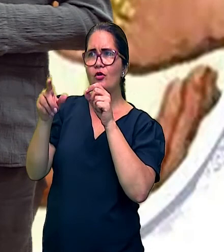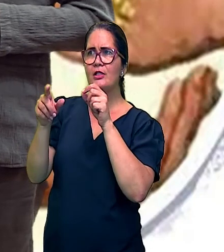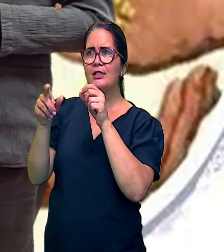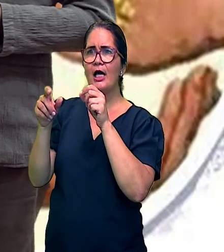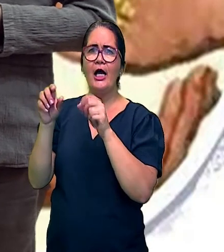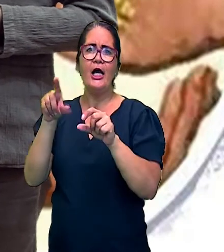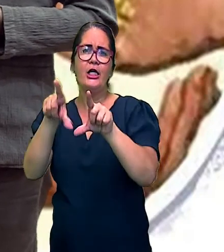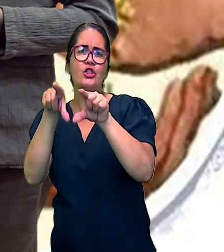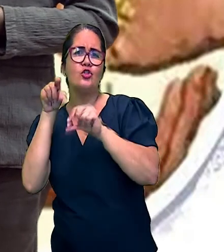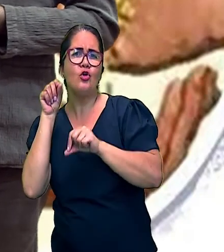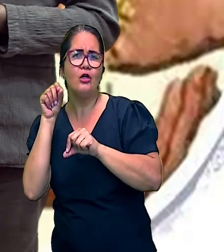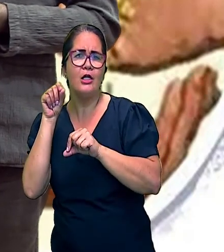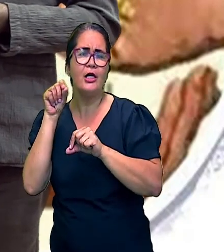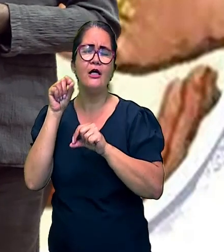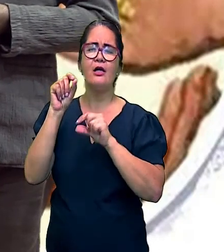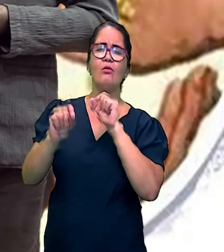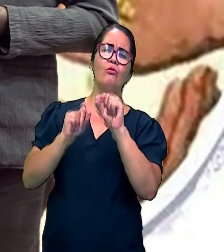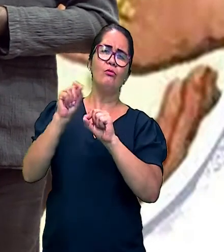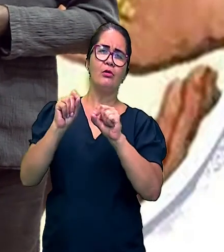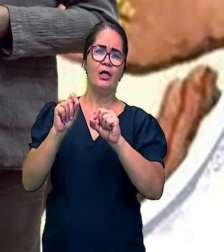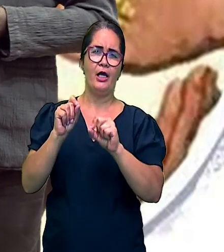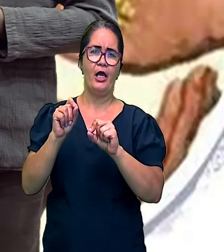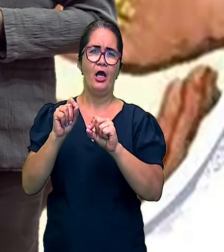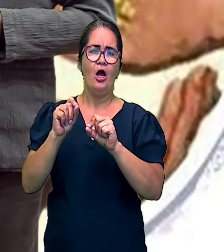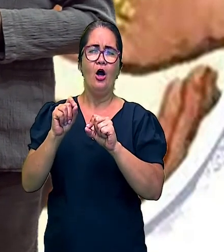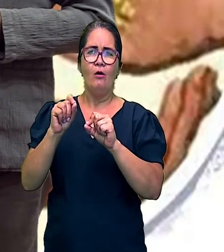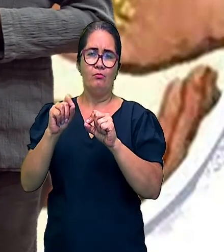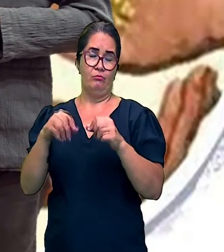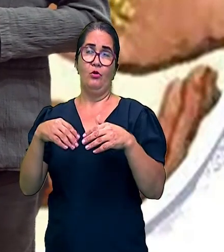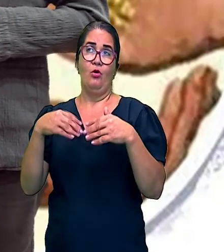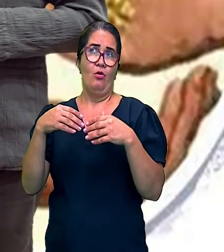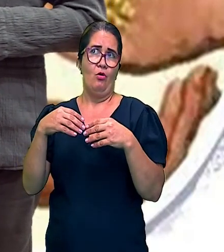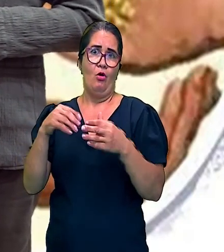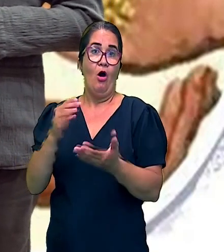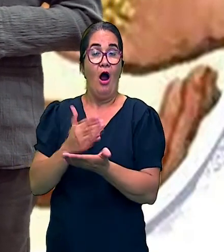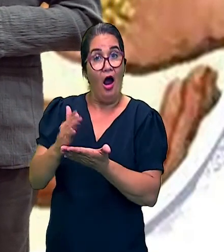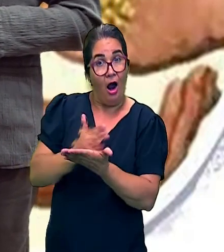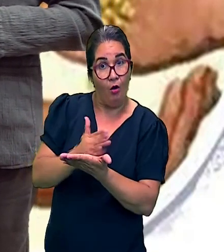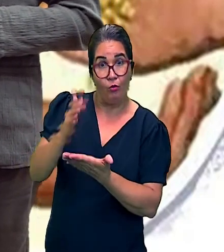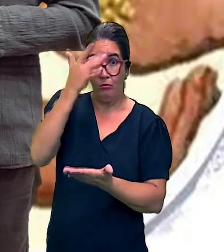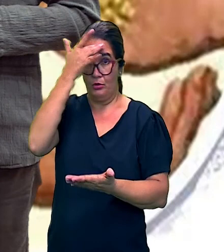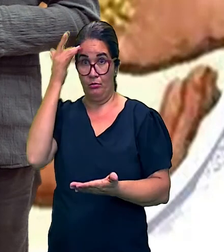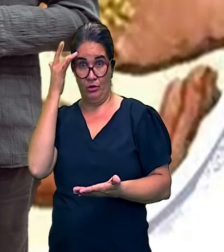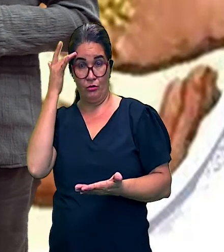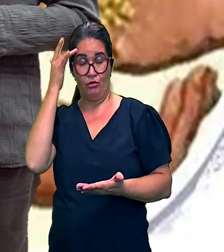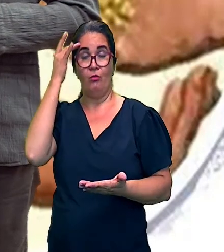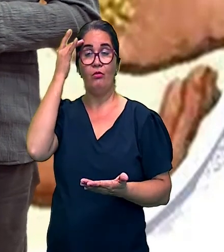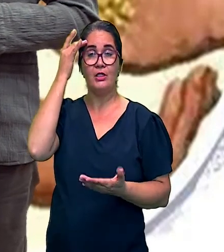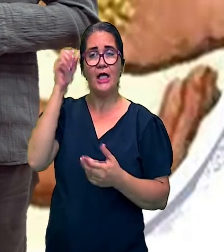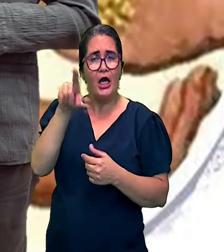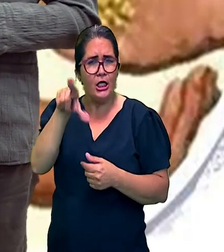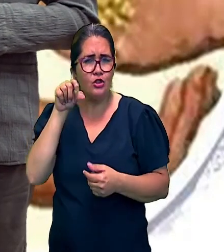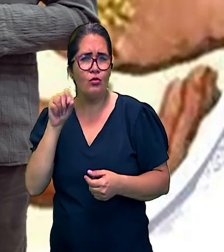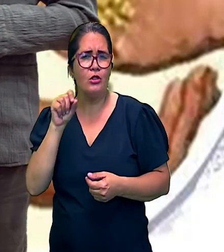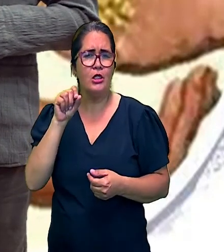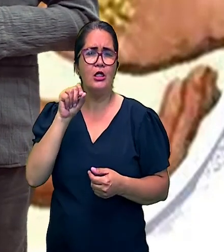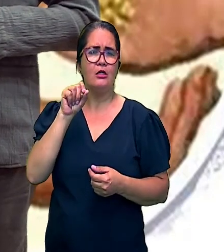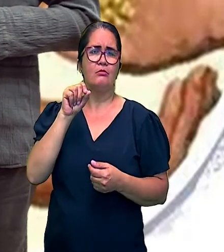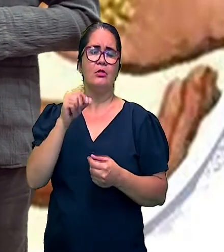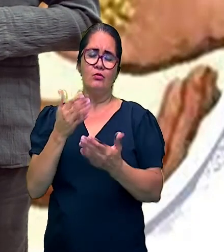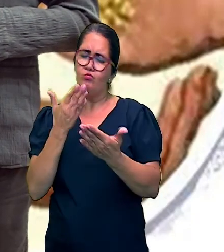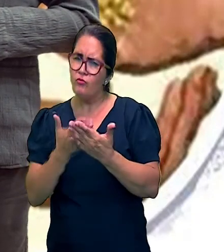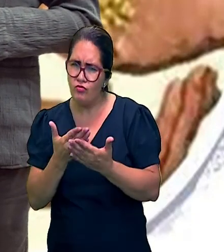de divisão social do trabalho. Tudo a ver com nossos dias a dias, né? Cada um com a sua